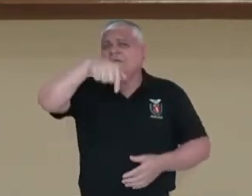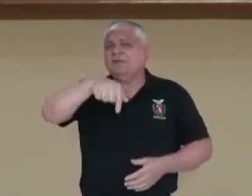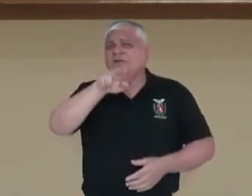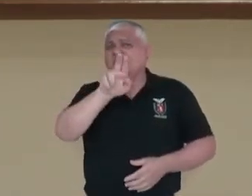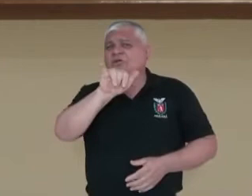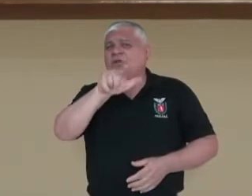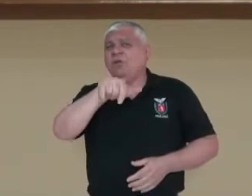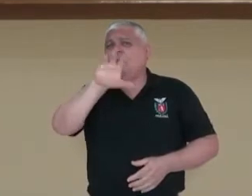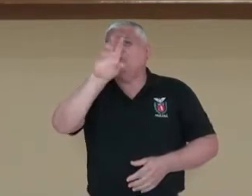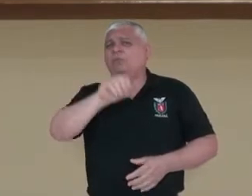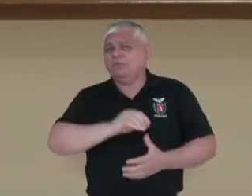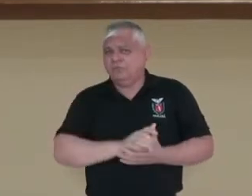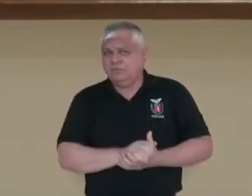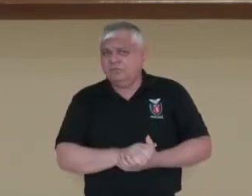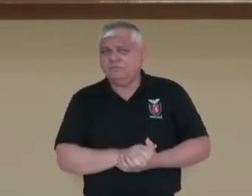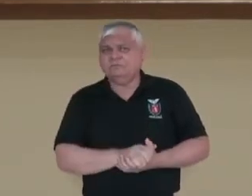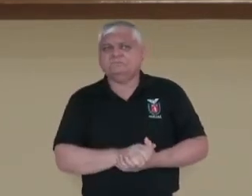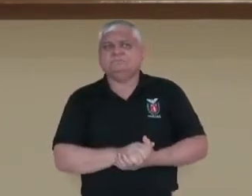Vamos ver?